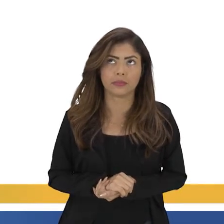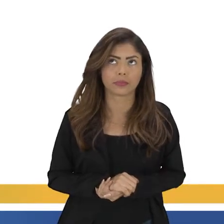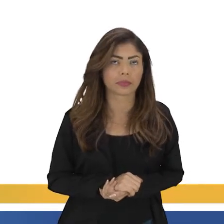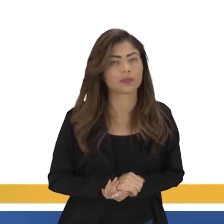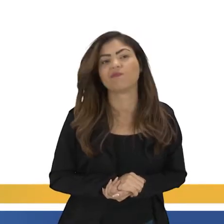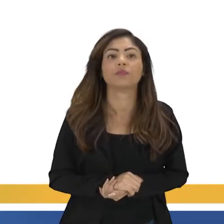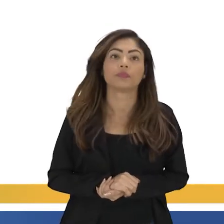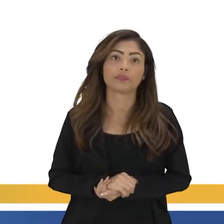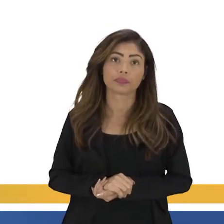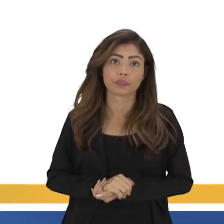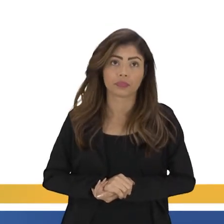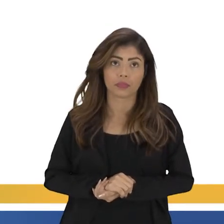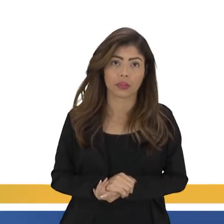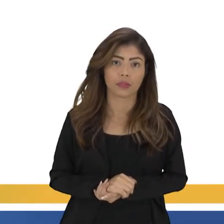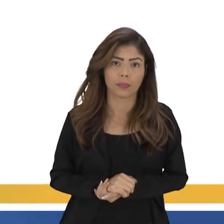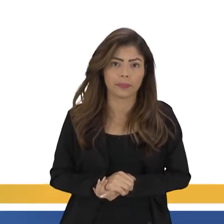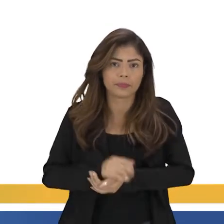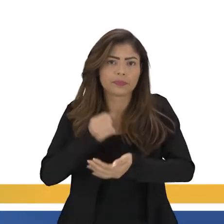no funciona.